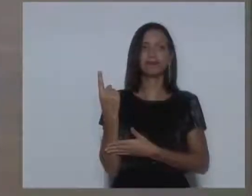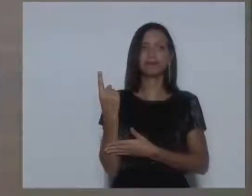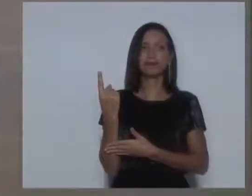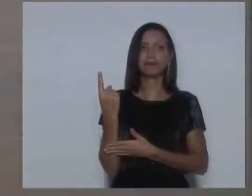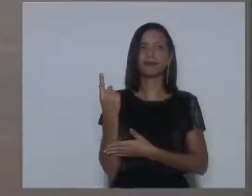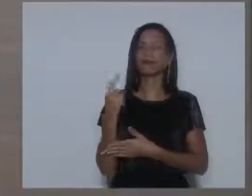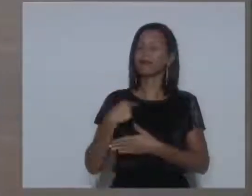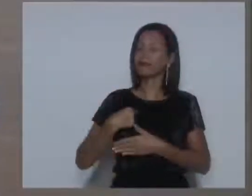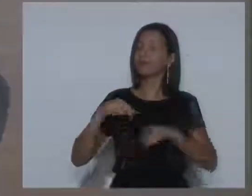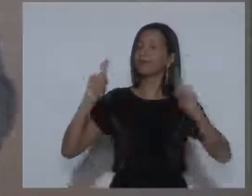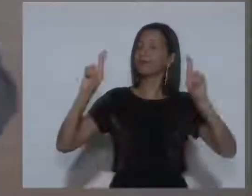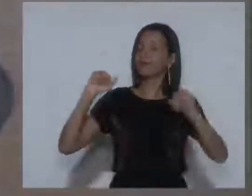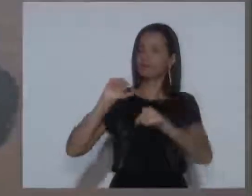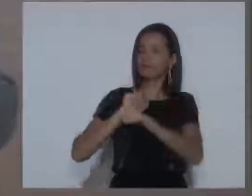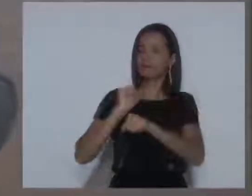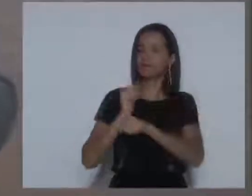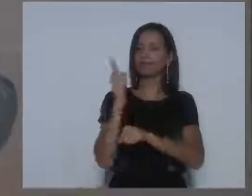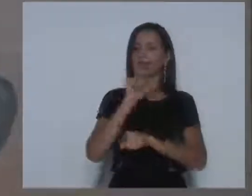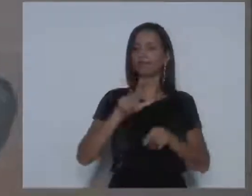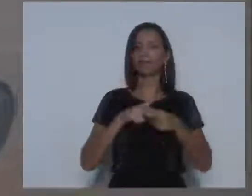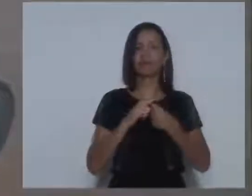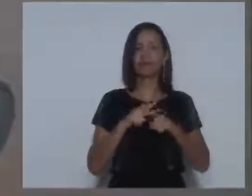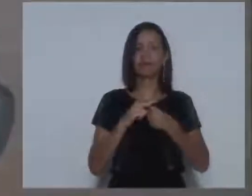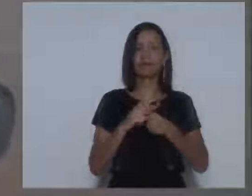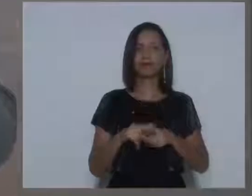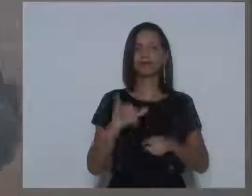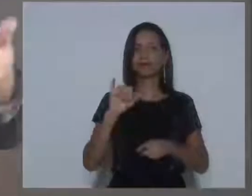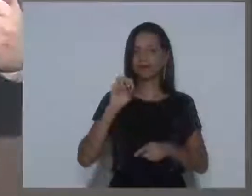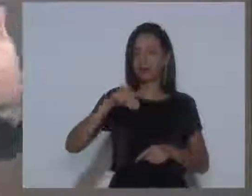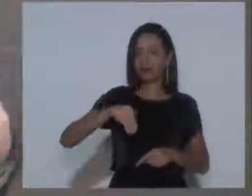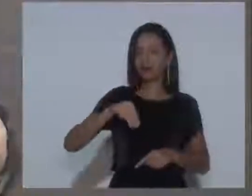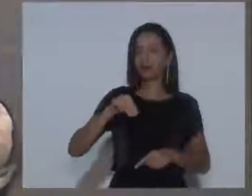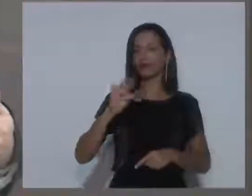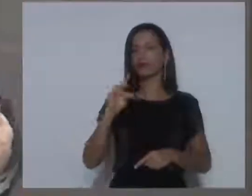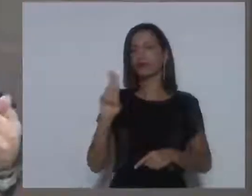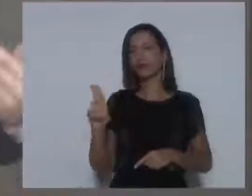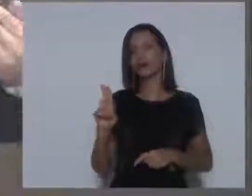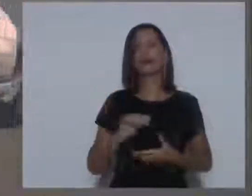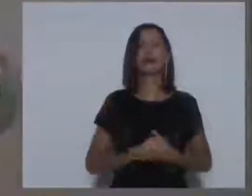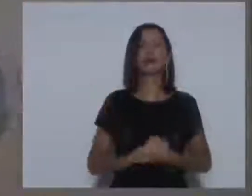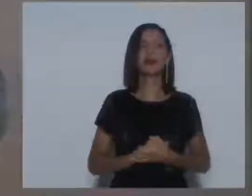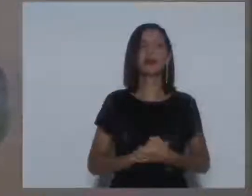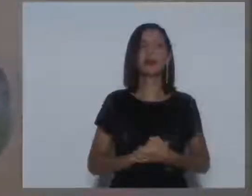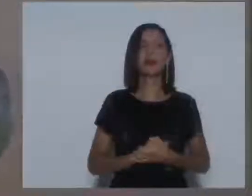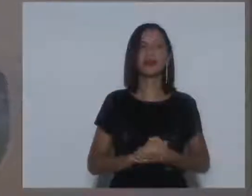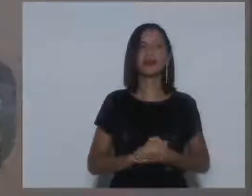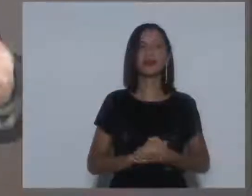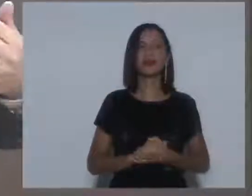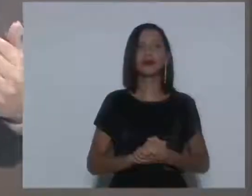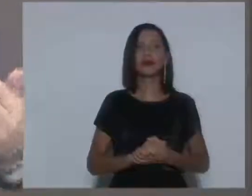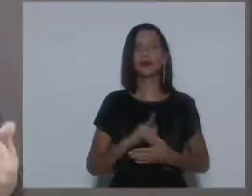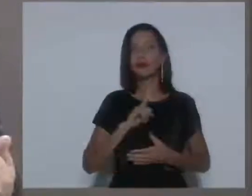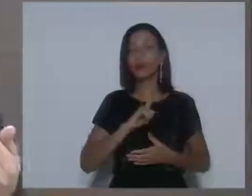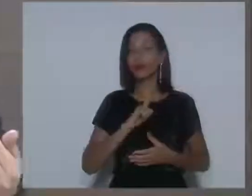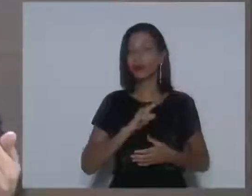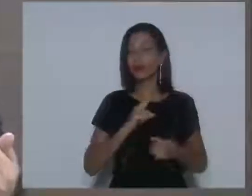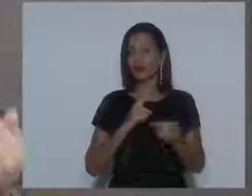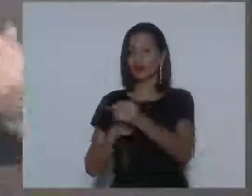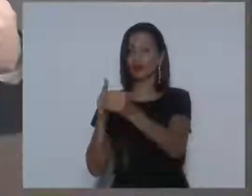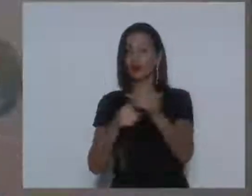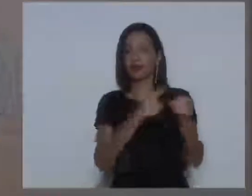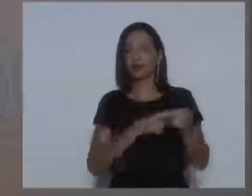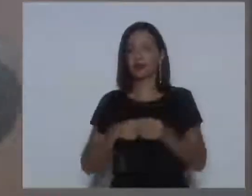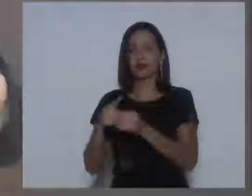e espero que a gente consiga resolver essa questão da MTU, e espero que esse aumento do regional não seja a